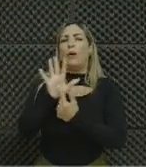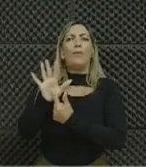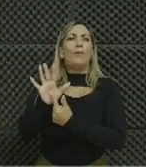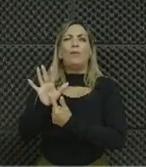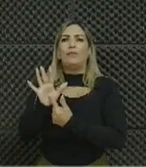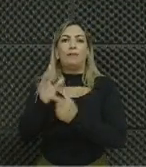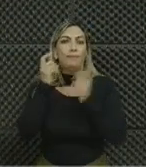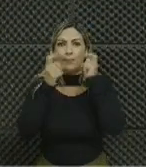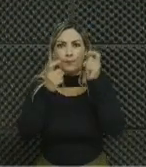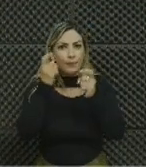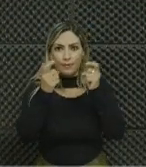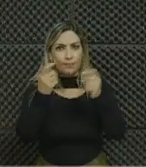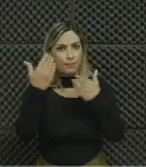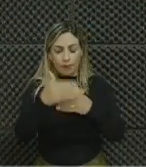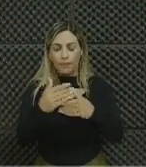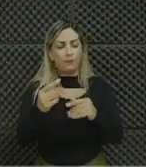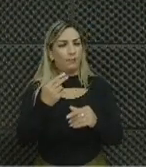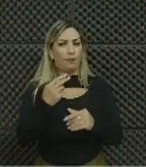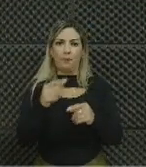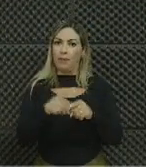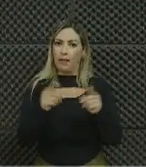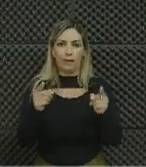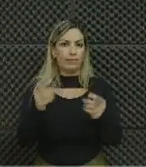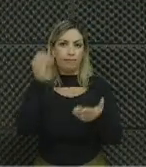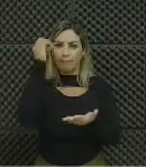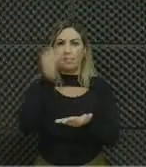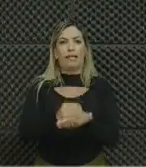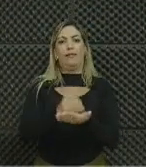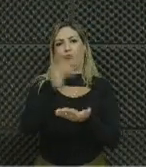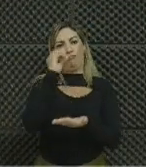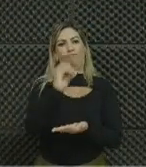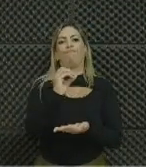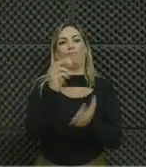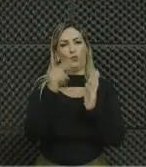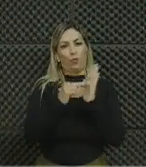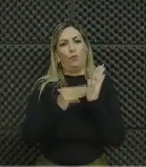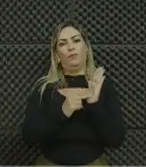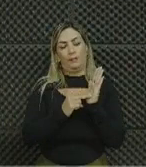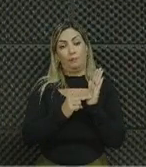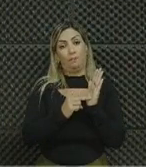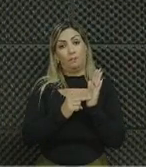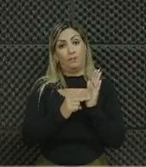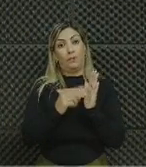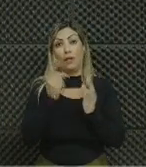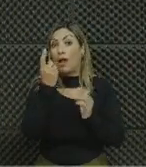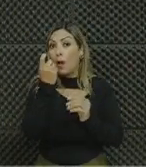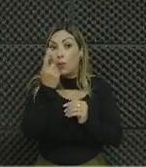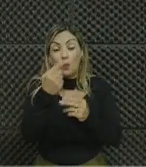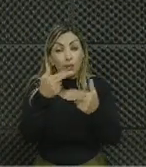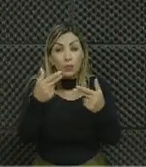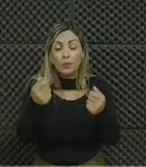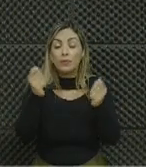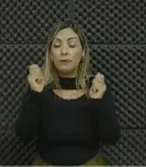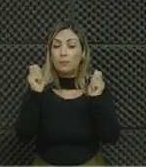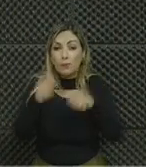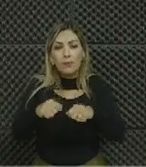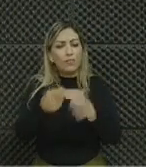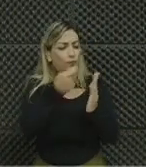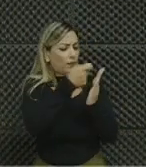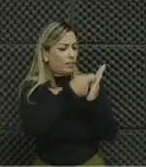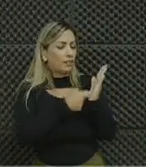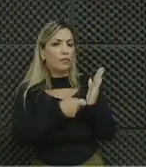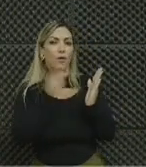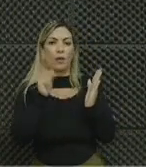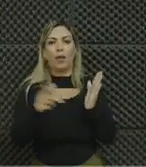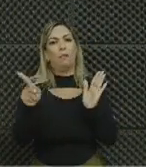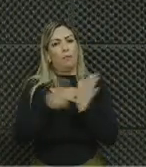demonstração assim, de preocupação com a prova, mas isso pode levar ao zero. Então, a única coisa que pode aparecer na folha de